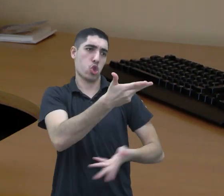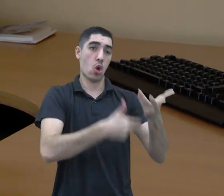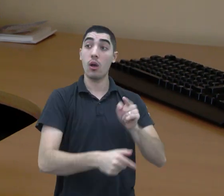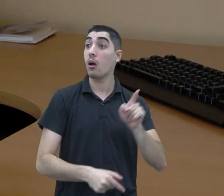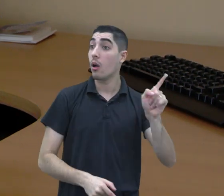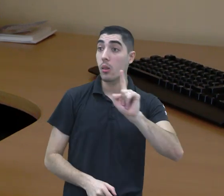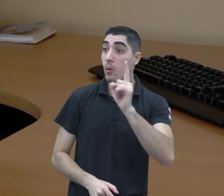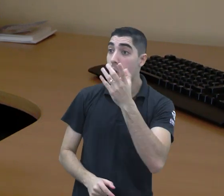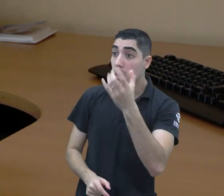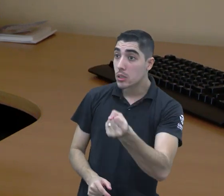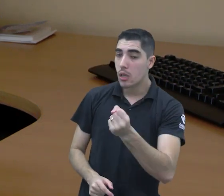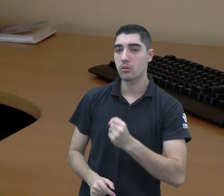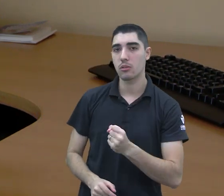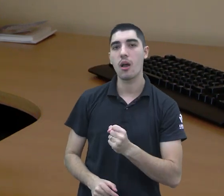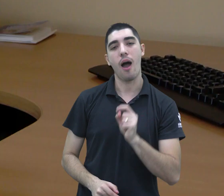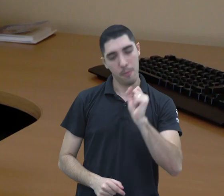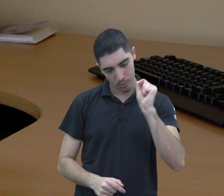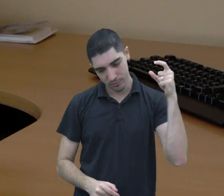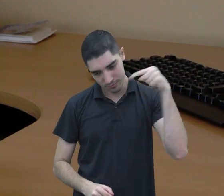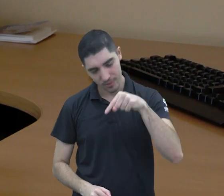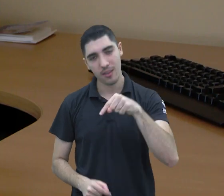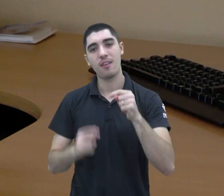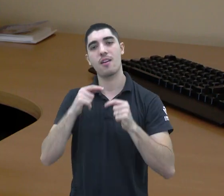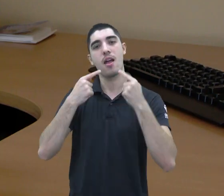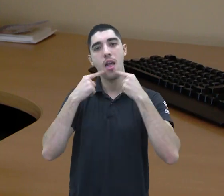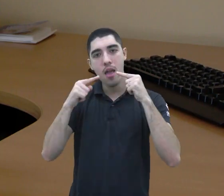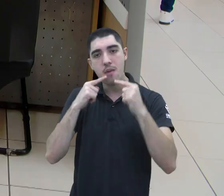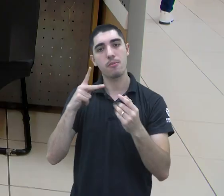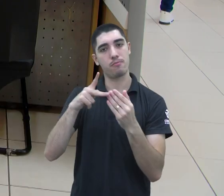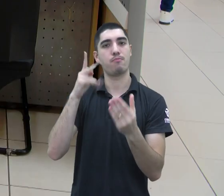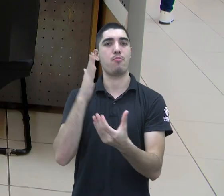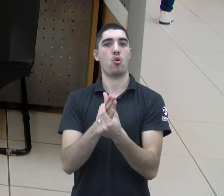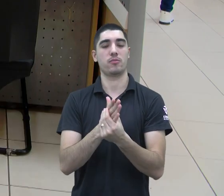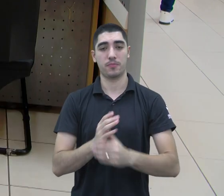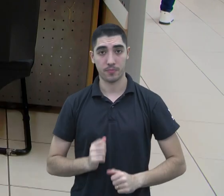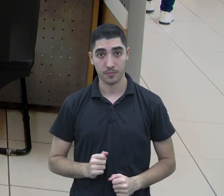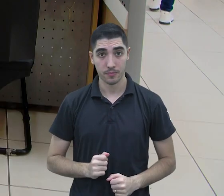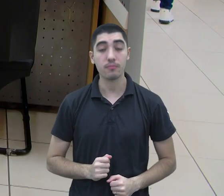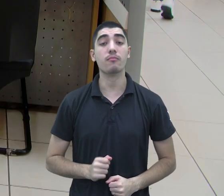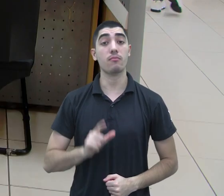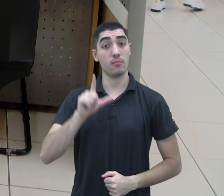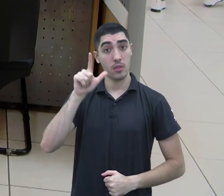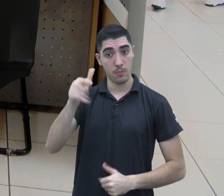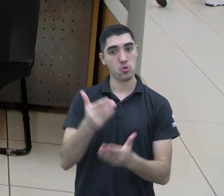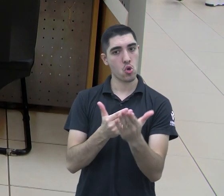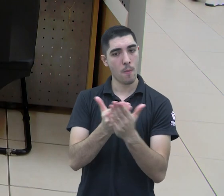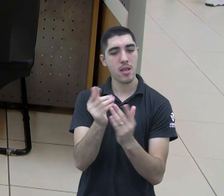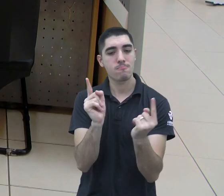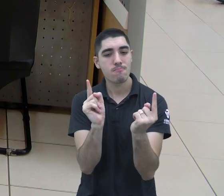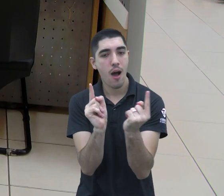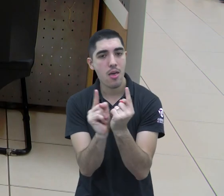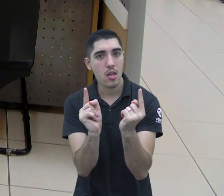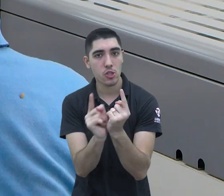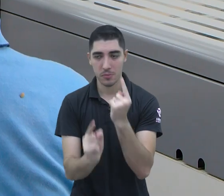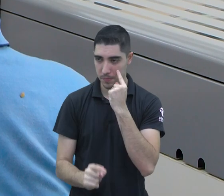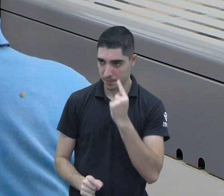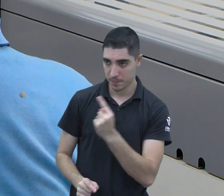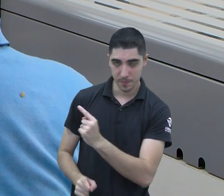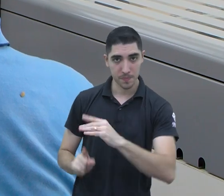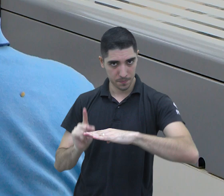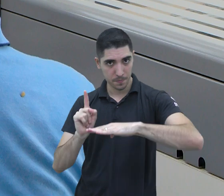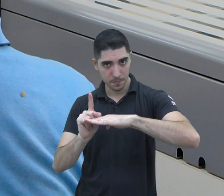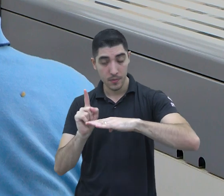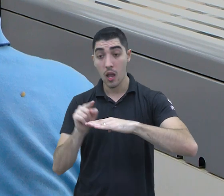receber. Bom, aí ele vai ir aqui fazer a reclamação dele. Na sequência, vem o atendimento nos guichês. Aqui é